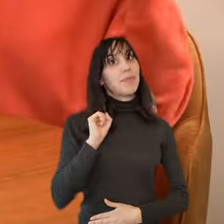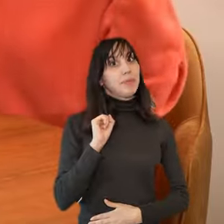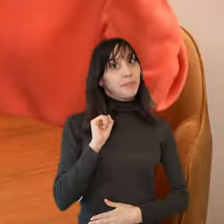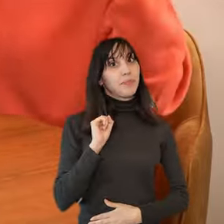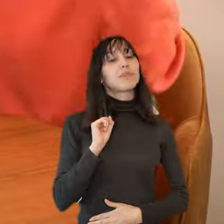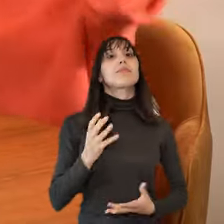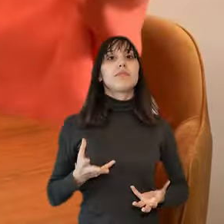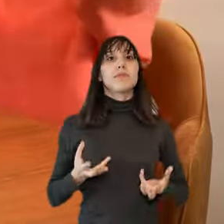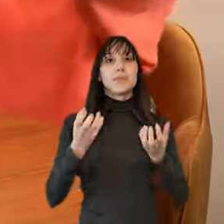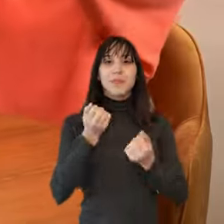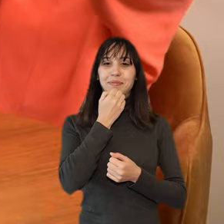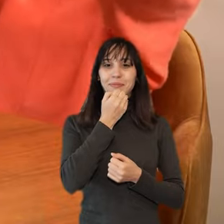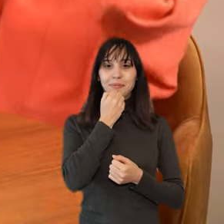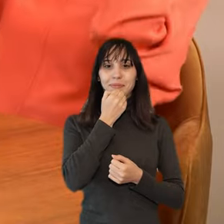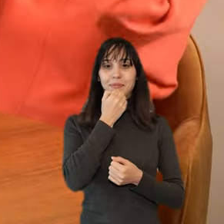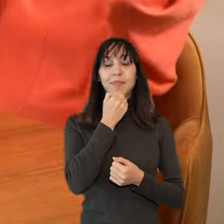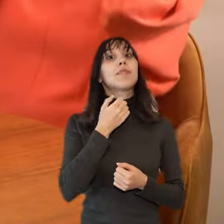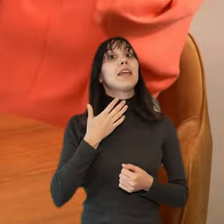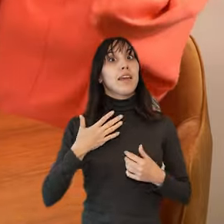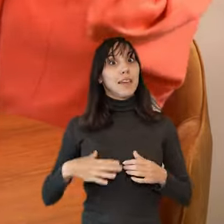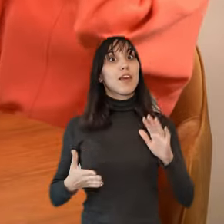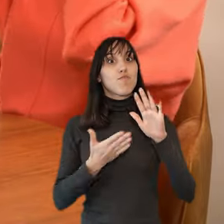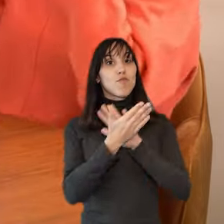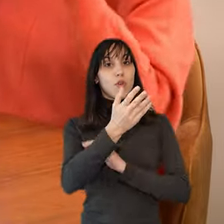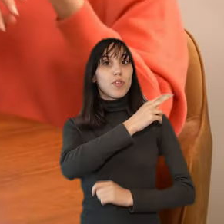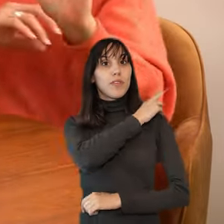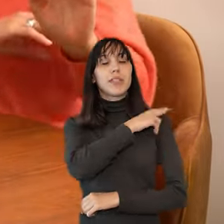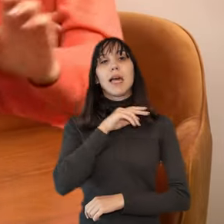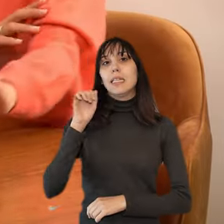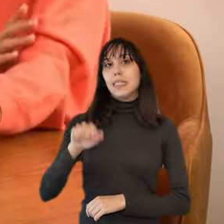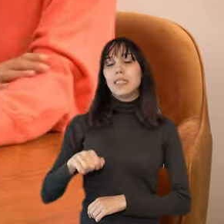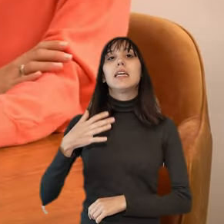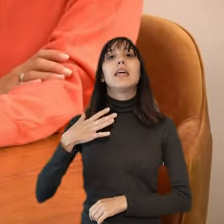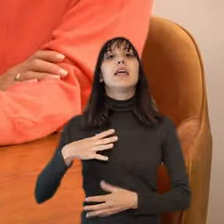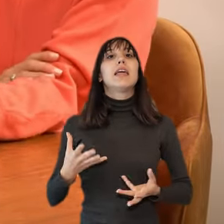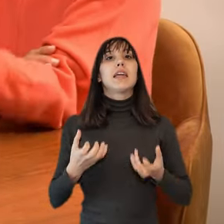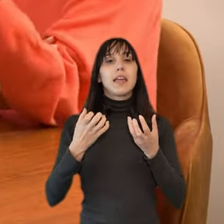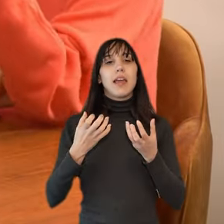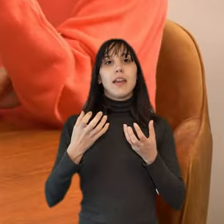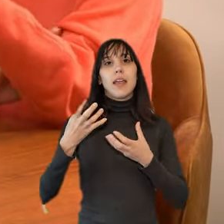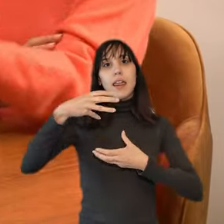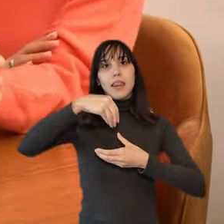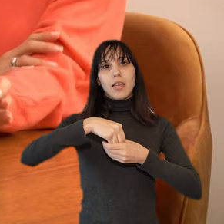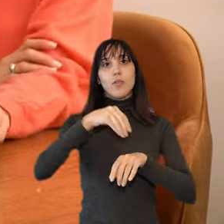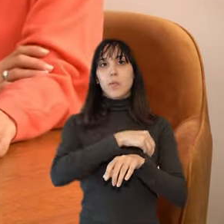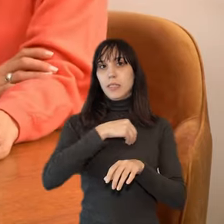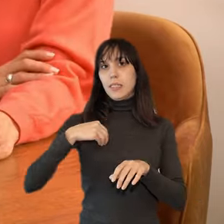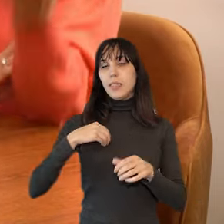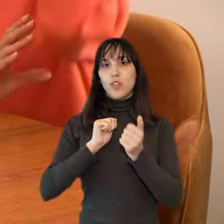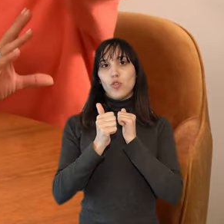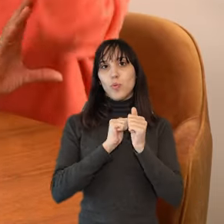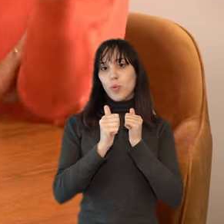termin quer ser Porque Quer ir quer ir para a faculdade é e quer ser quer estar envolvida medicina do desporto